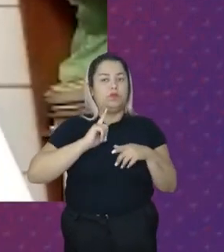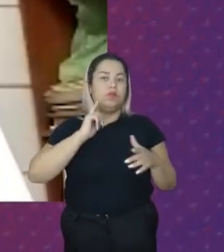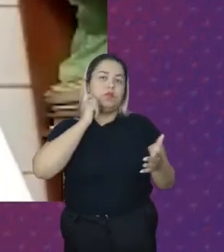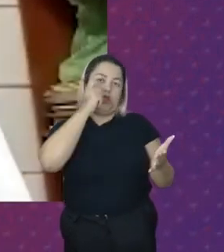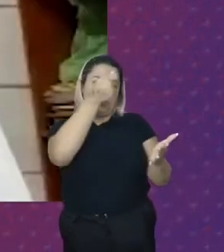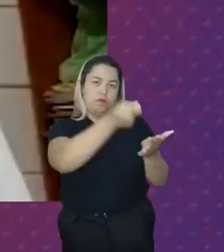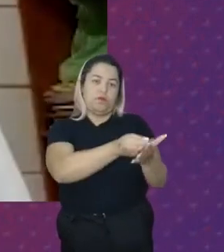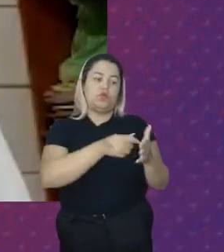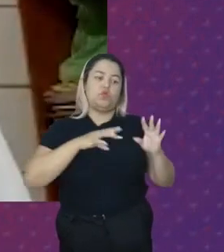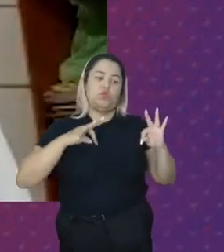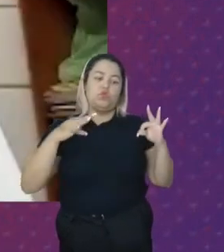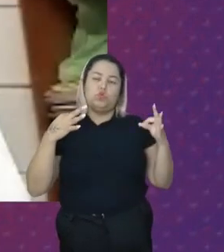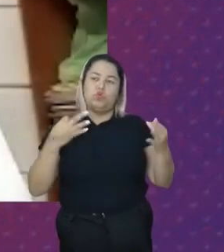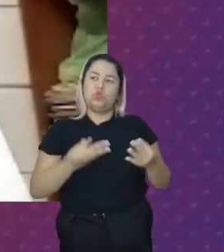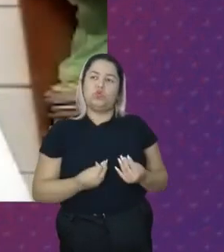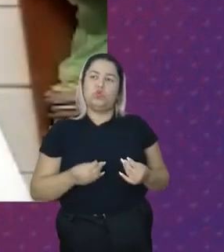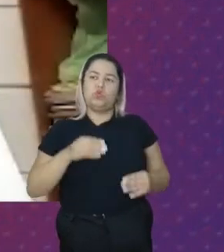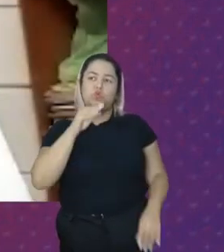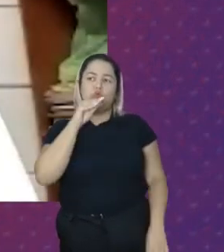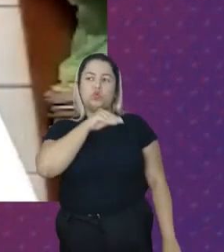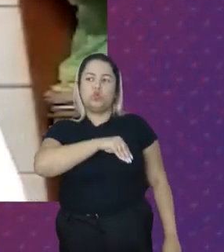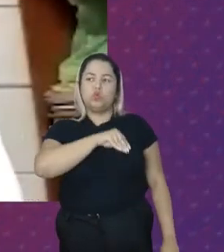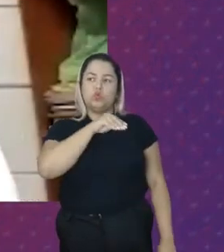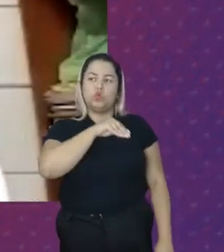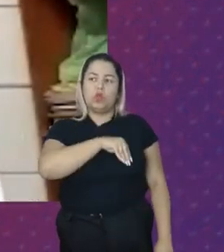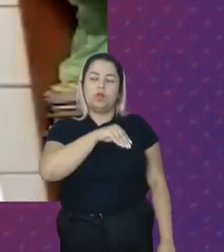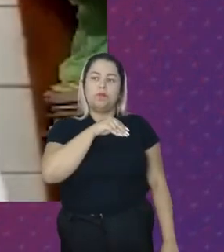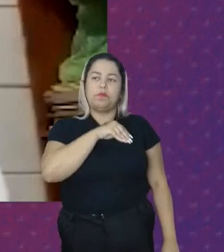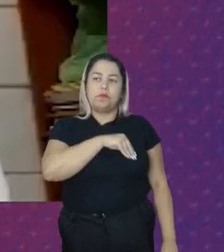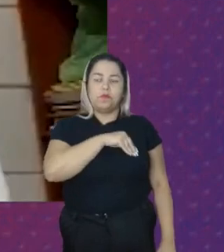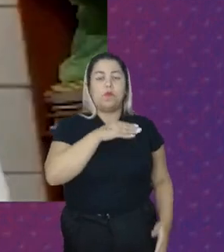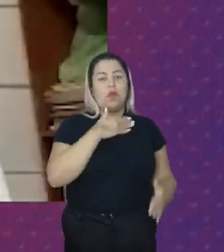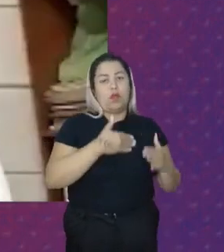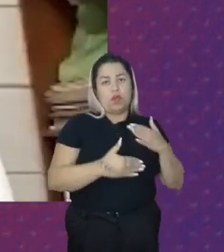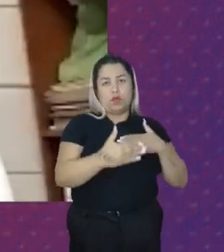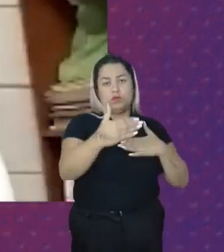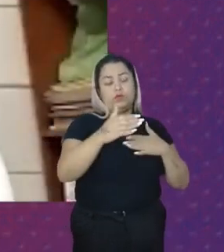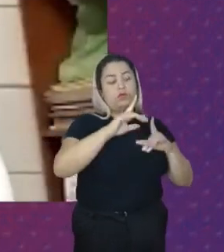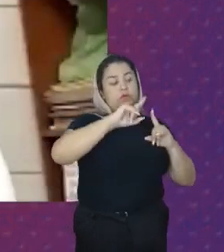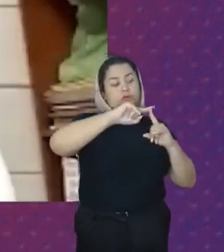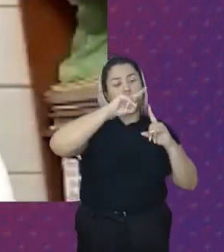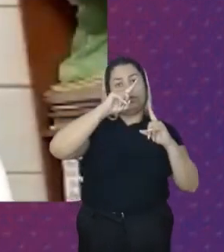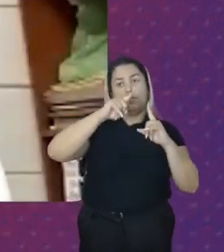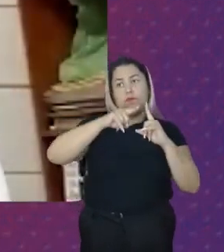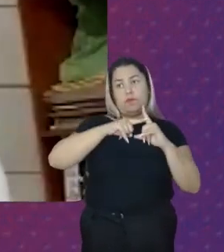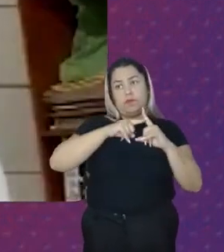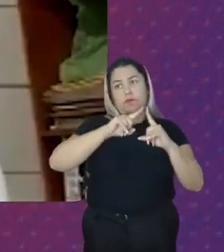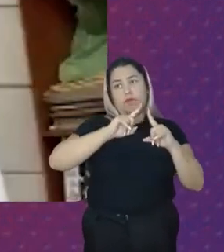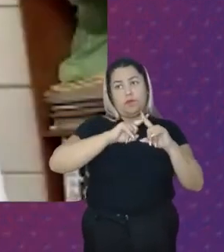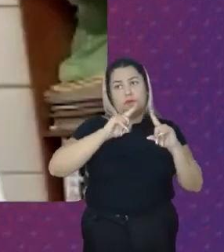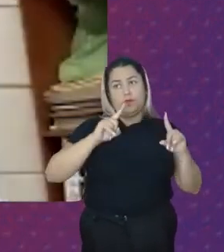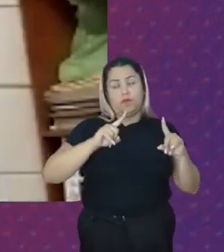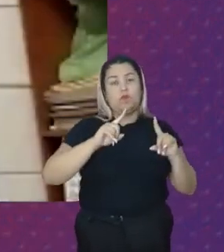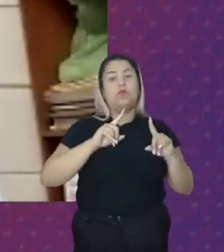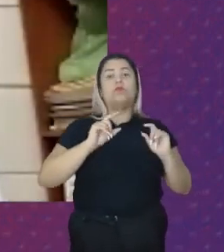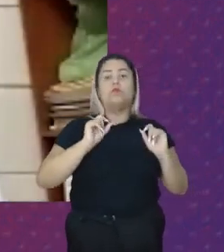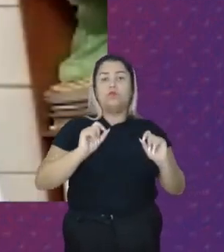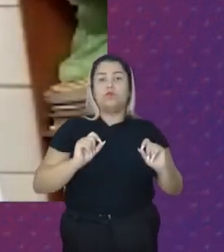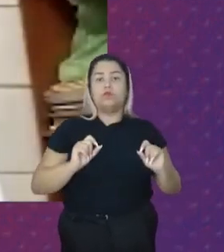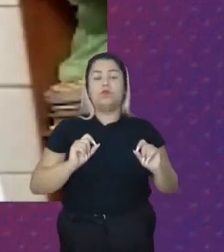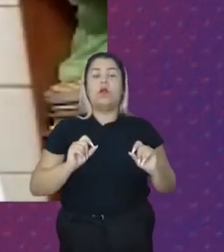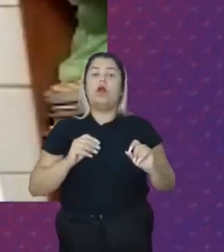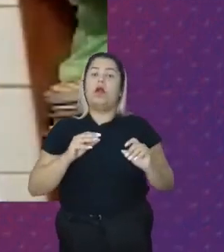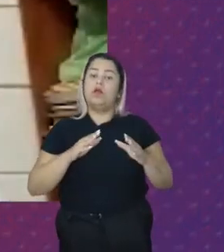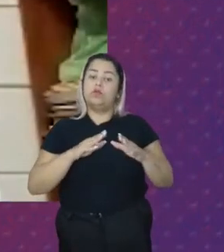Todos os salários Referente Ao período Da gravidez Mais quatro meses Referente A licença